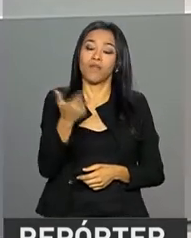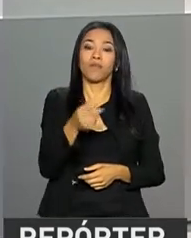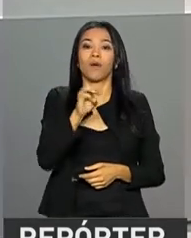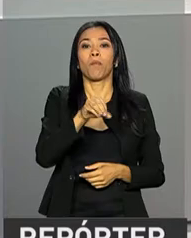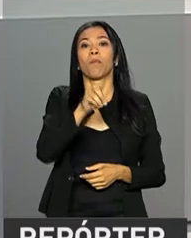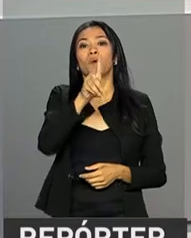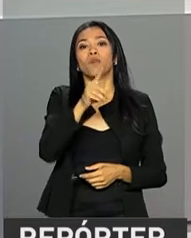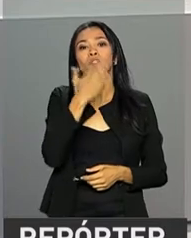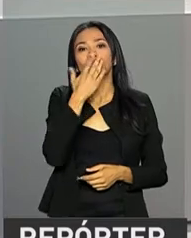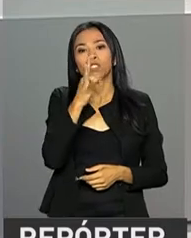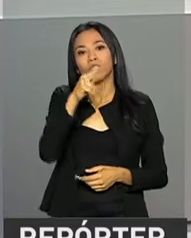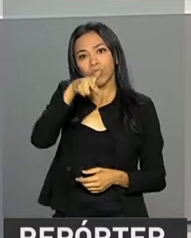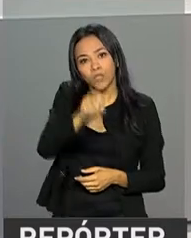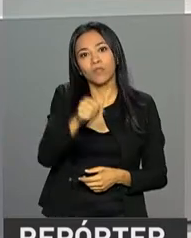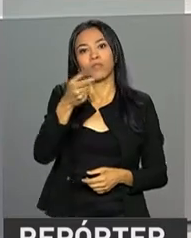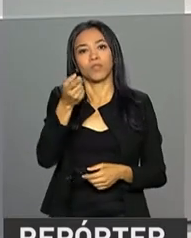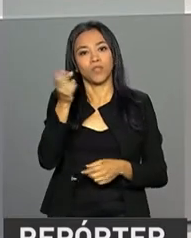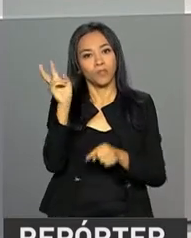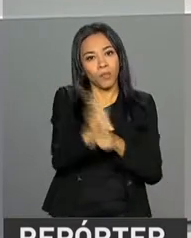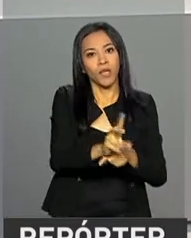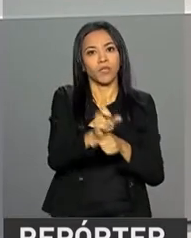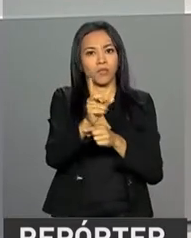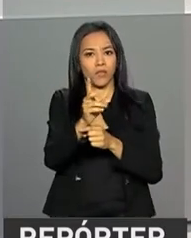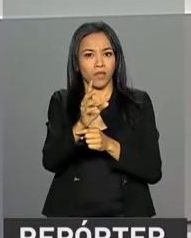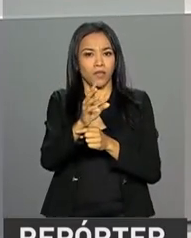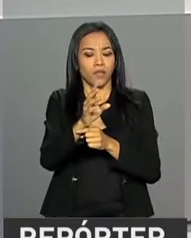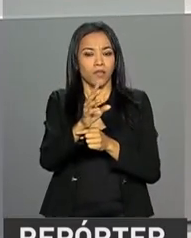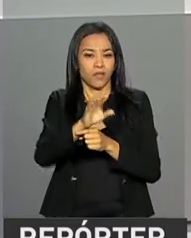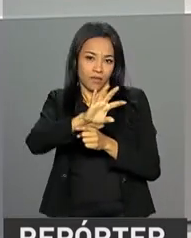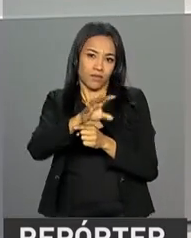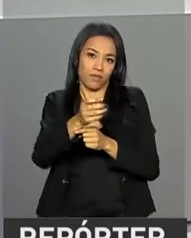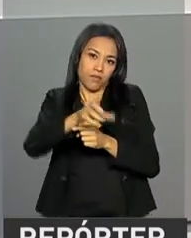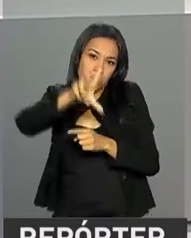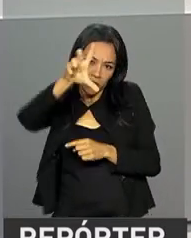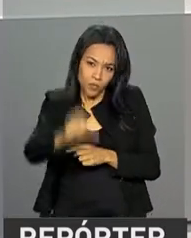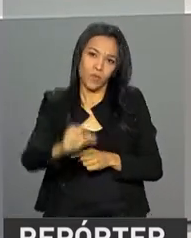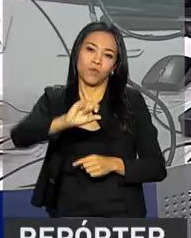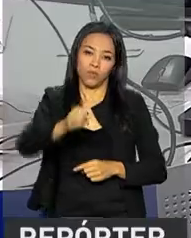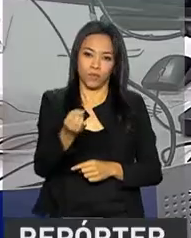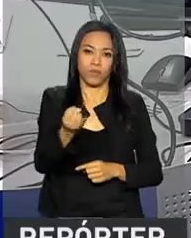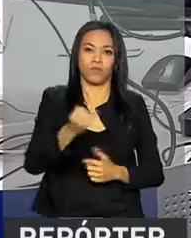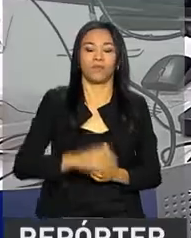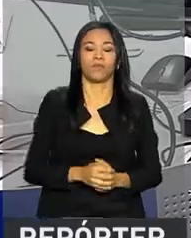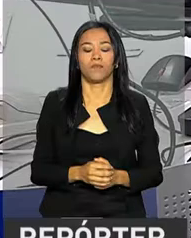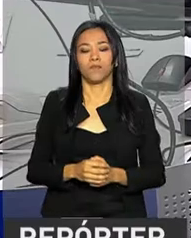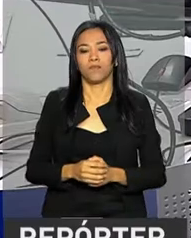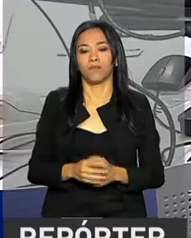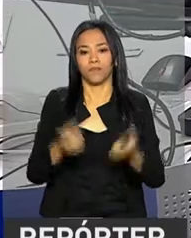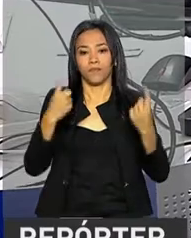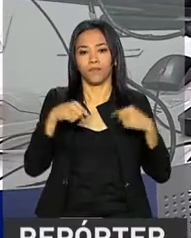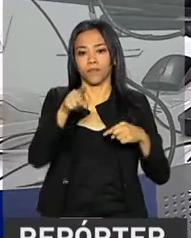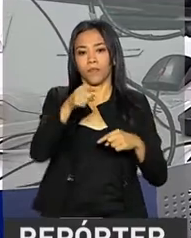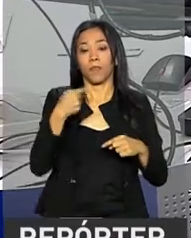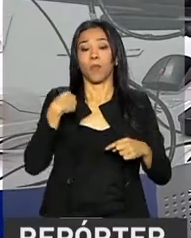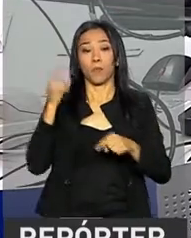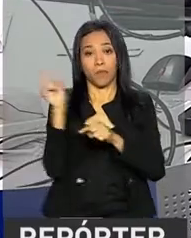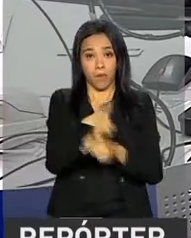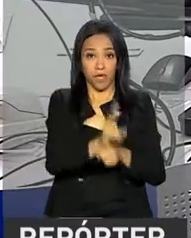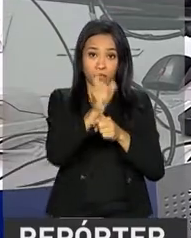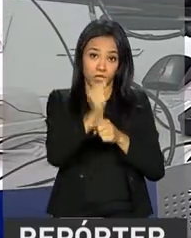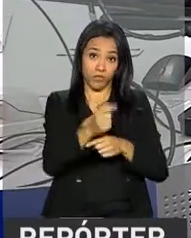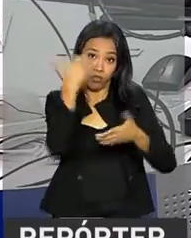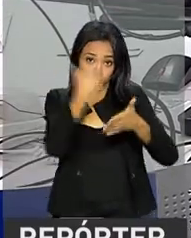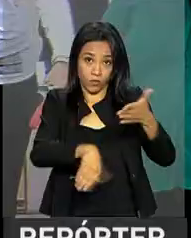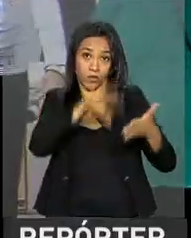de crédito com as mais taxas com as taxas mais baixas do mercado o empréstimo consignado é uma